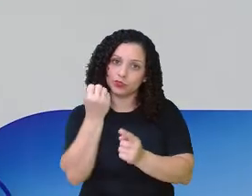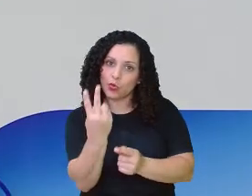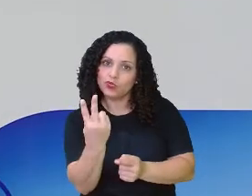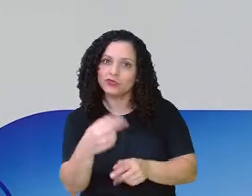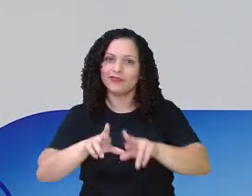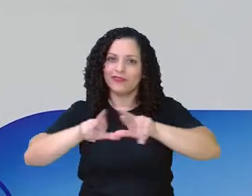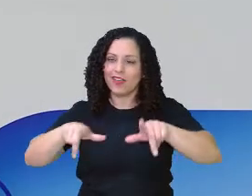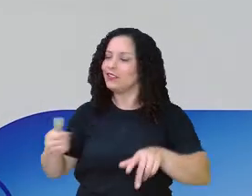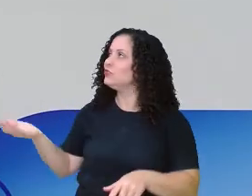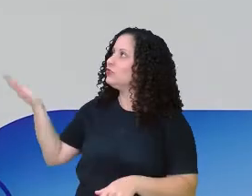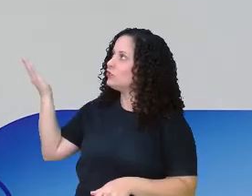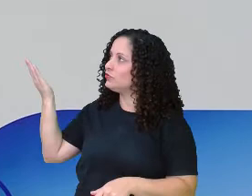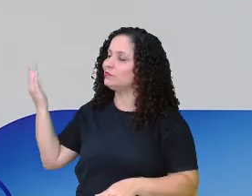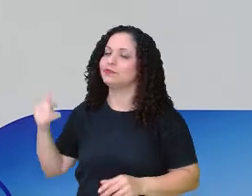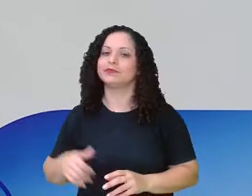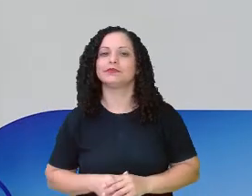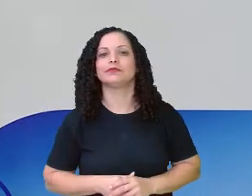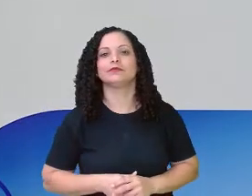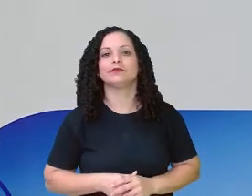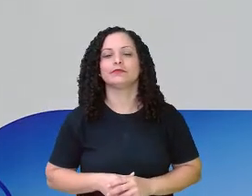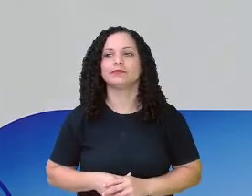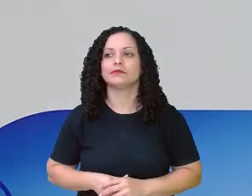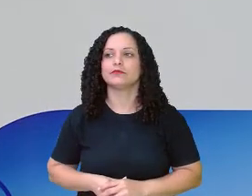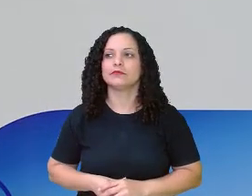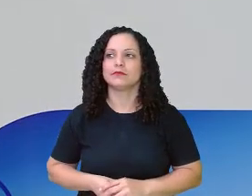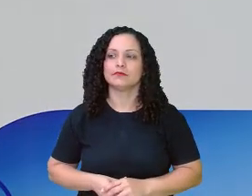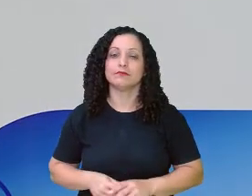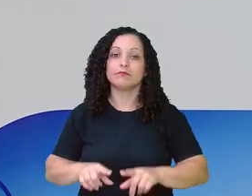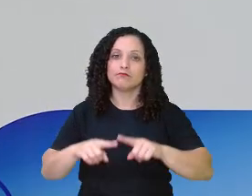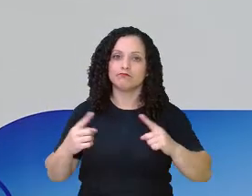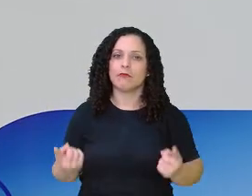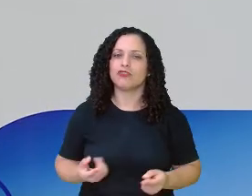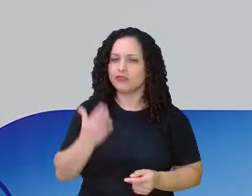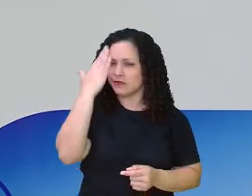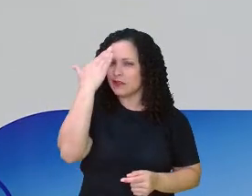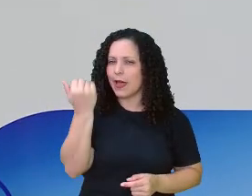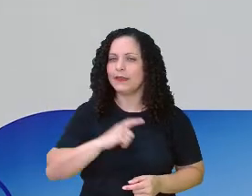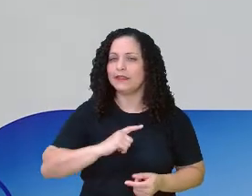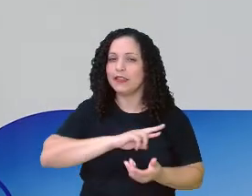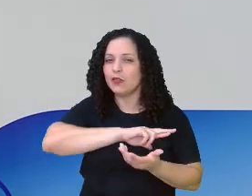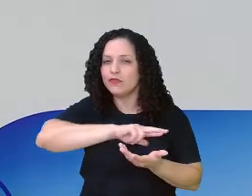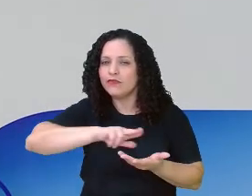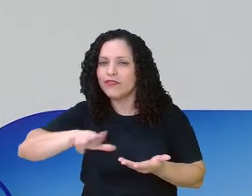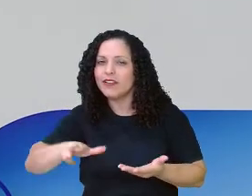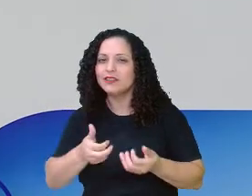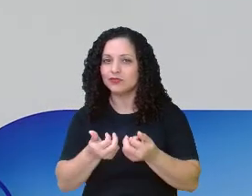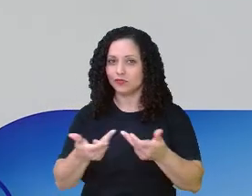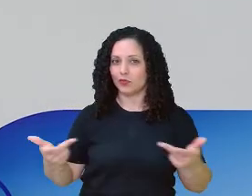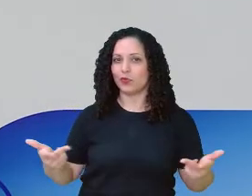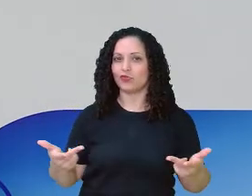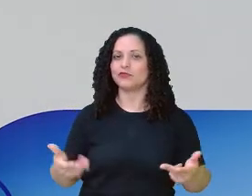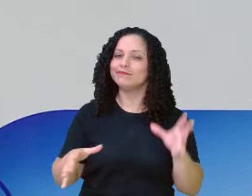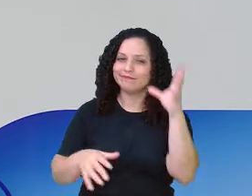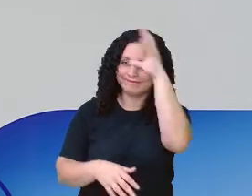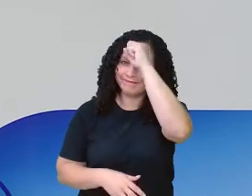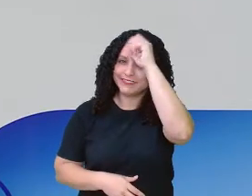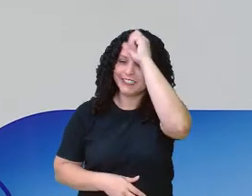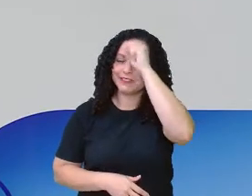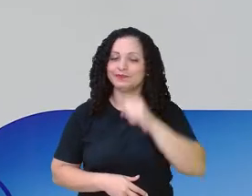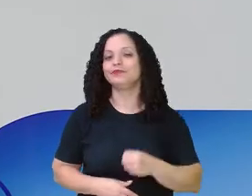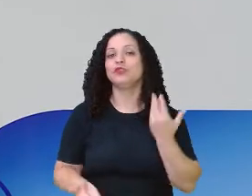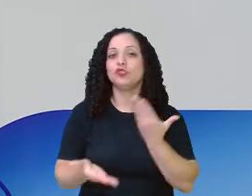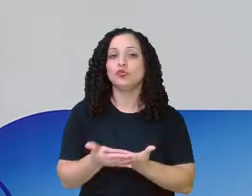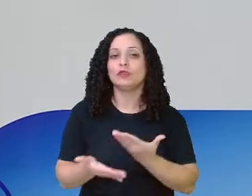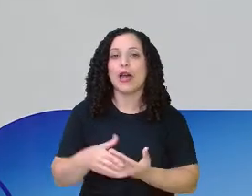base quadrada. Mas aí a gente não fica por aqui não, né? A gente sabe que vai ter mais coisa para a gente desenvolver. Quando a gente vai trabalhar prisma, a gente sabe